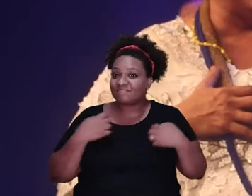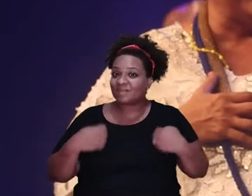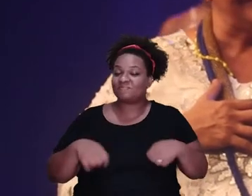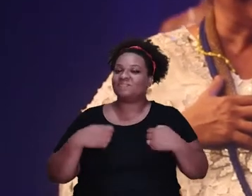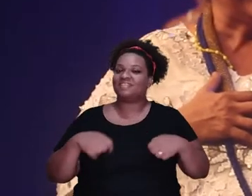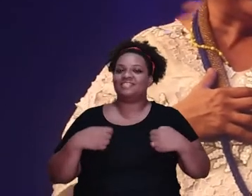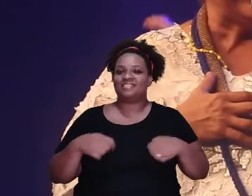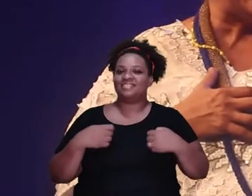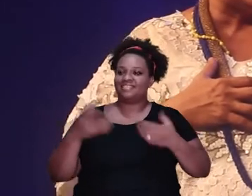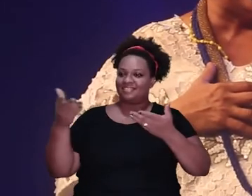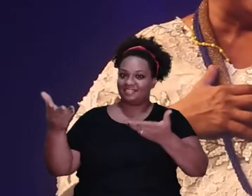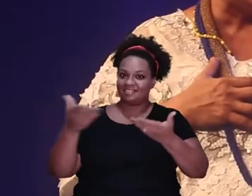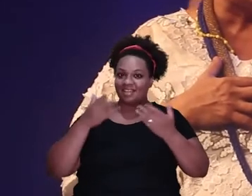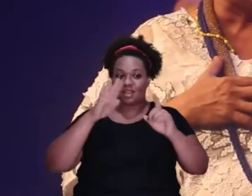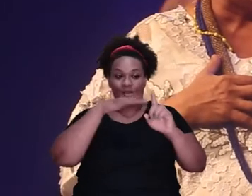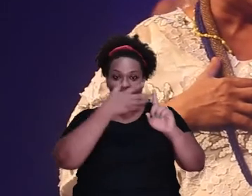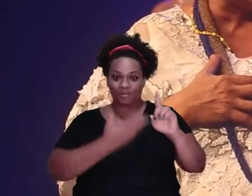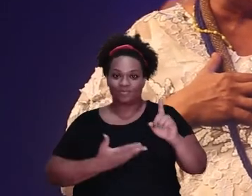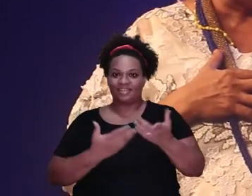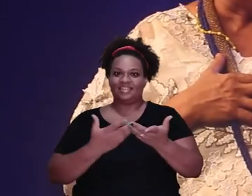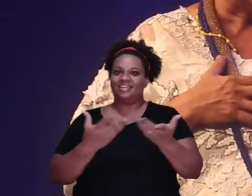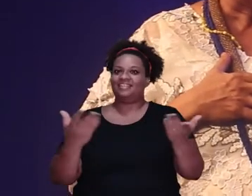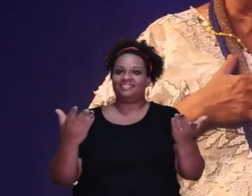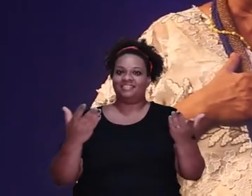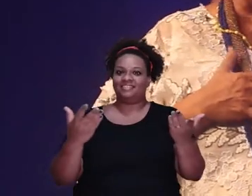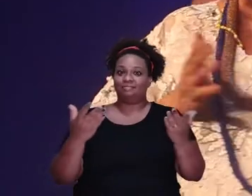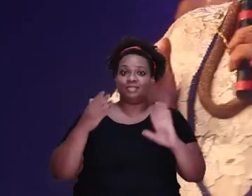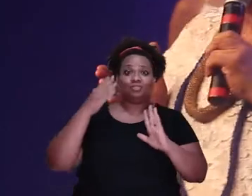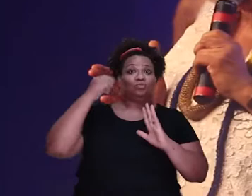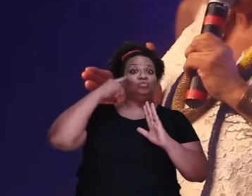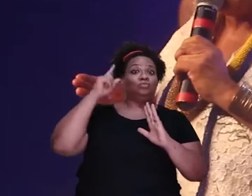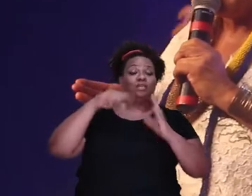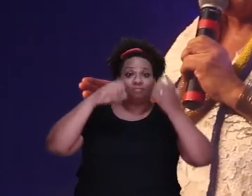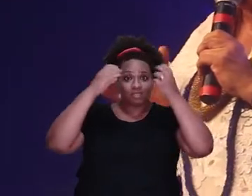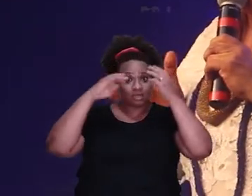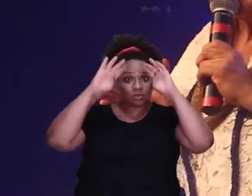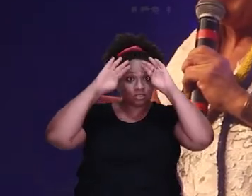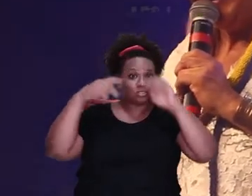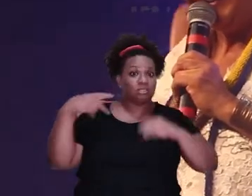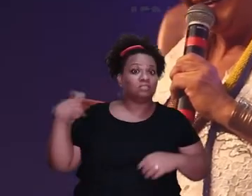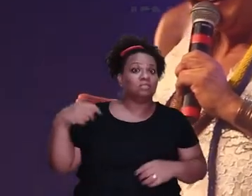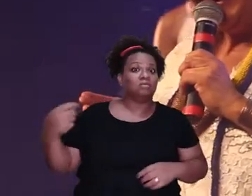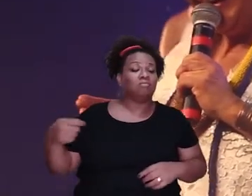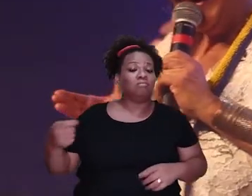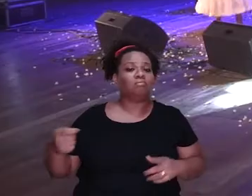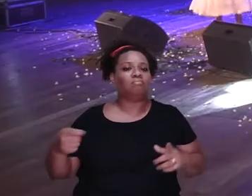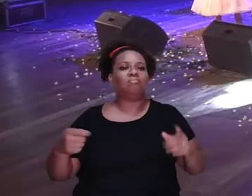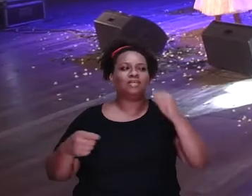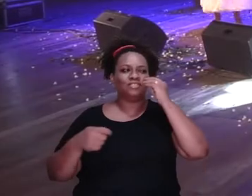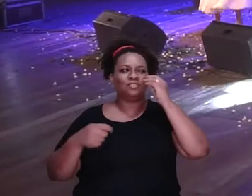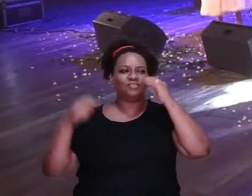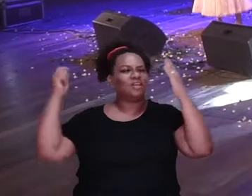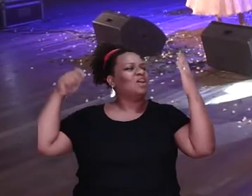muito grande vem trazer essa homenagem a você só não sabe o orixá dela viu mãe Denise